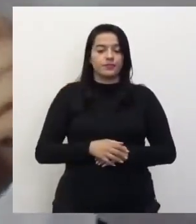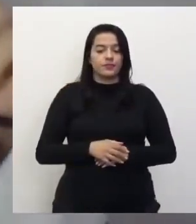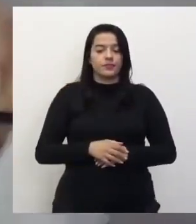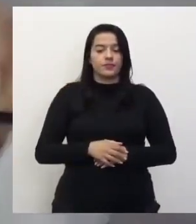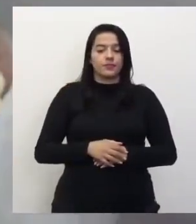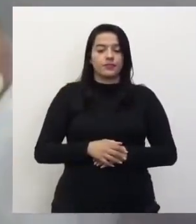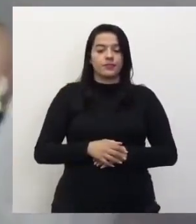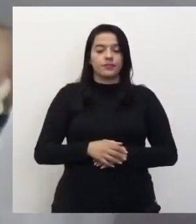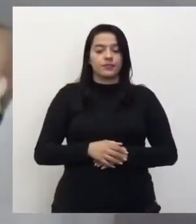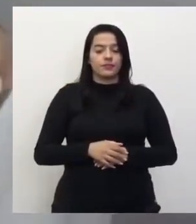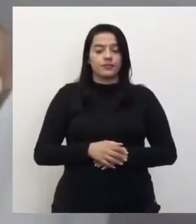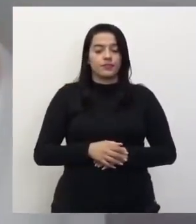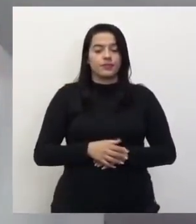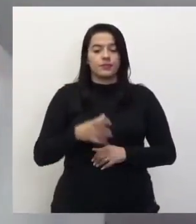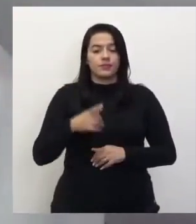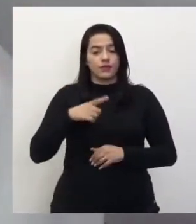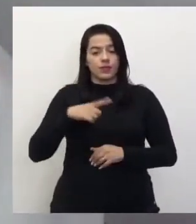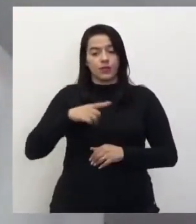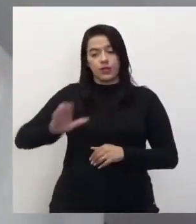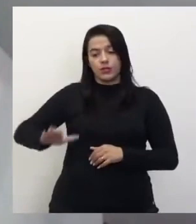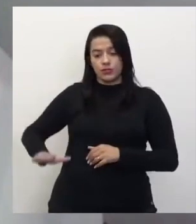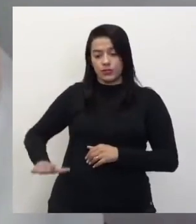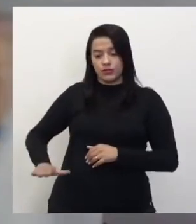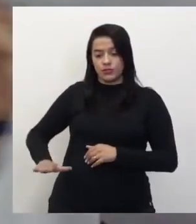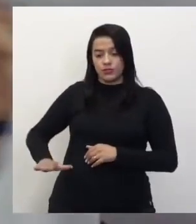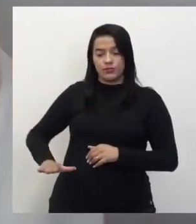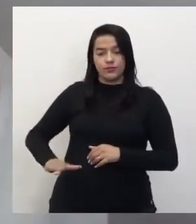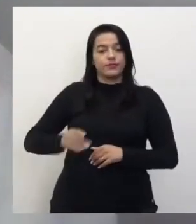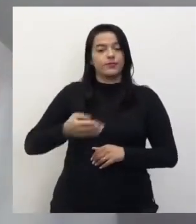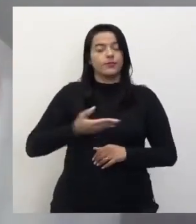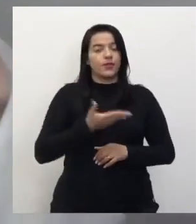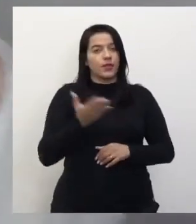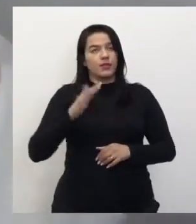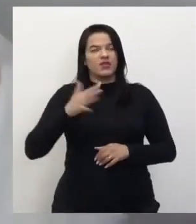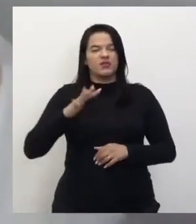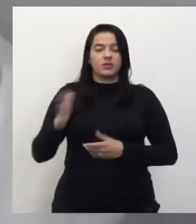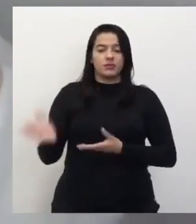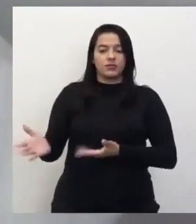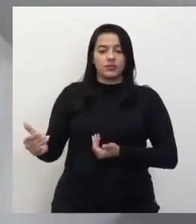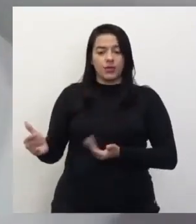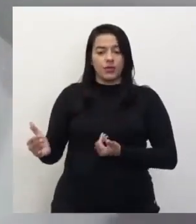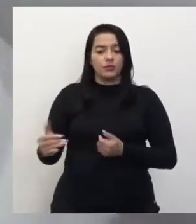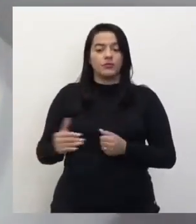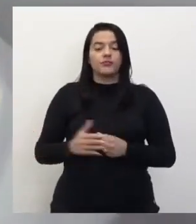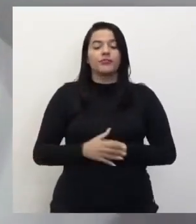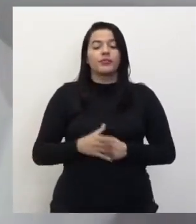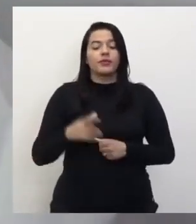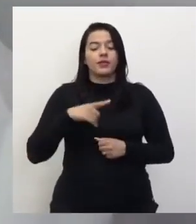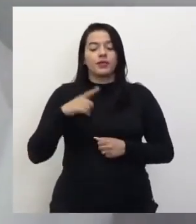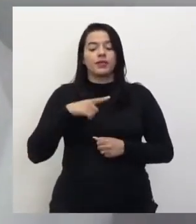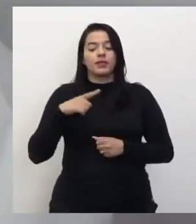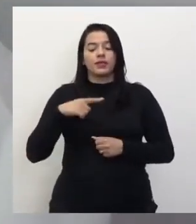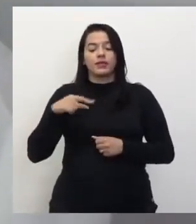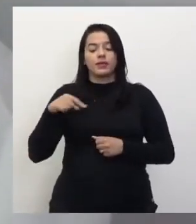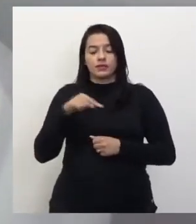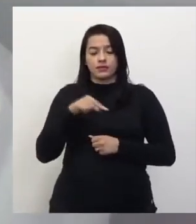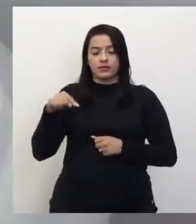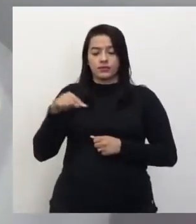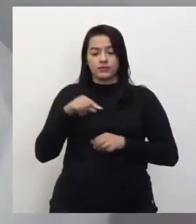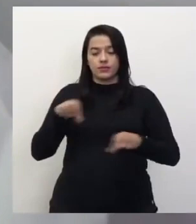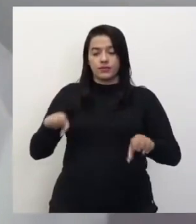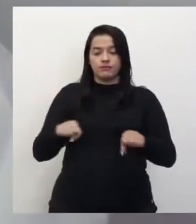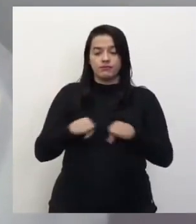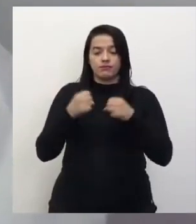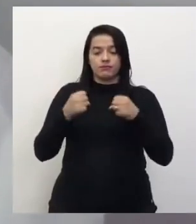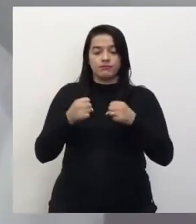fêmur. Quando a gente é criança, né, e pré-adolescente, esse fêmur ele é partido e aqui no meio vai ter